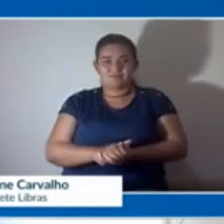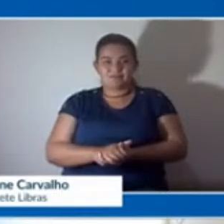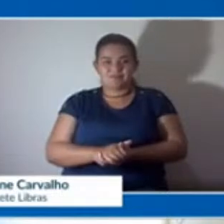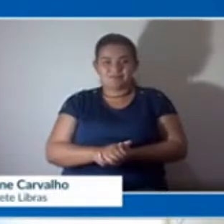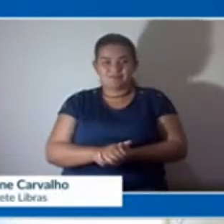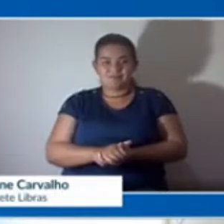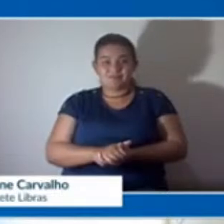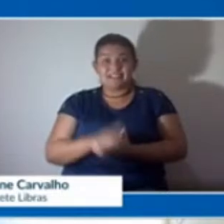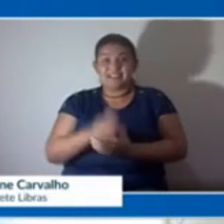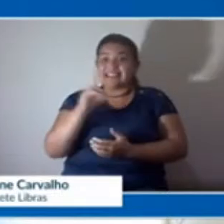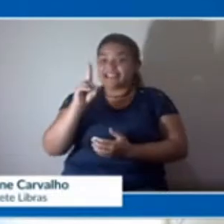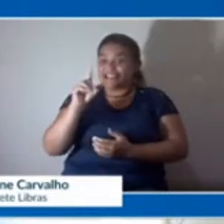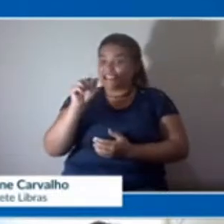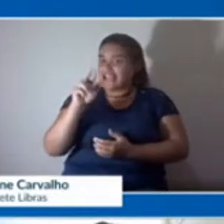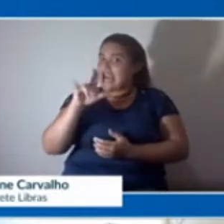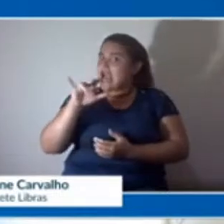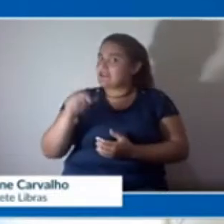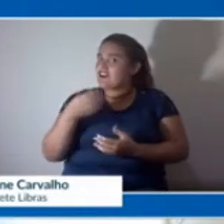hein?